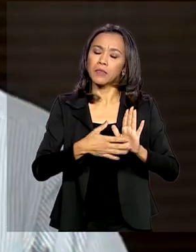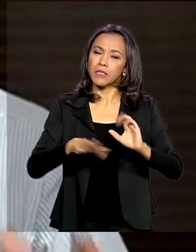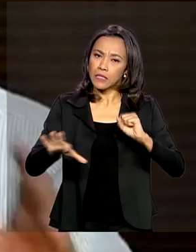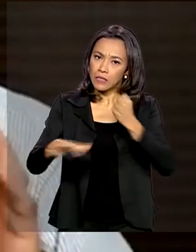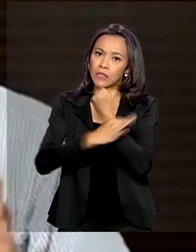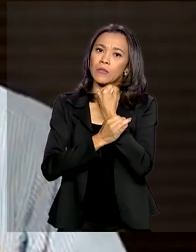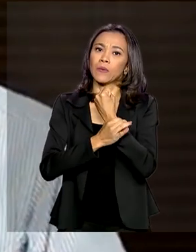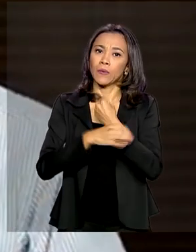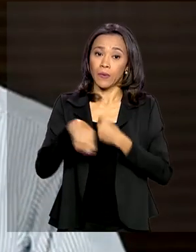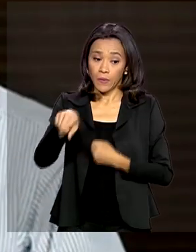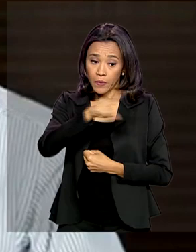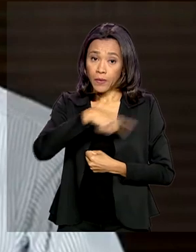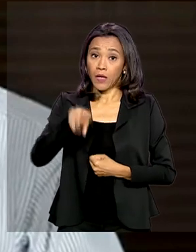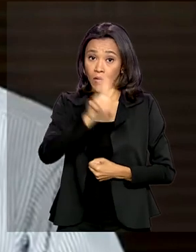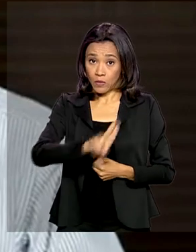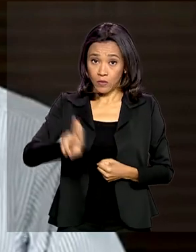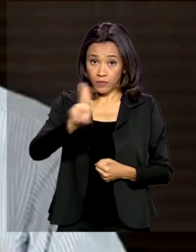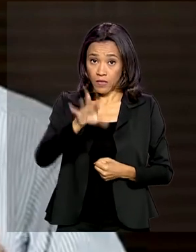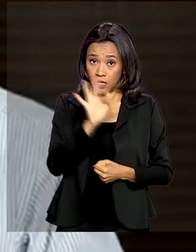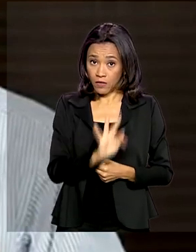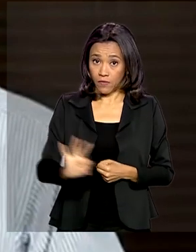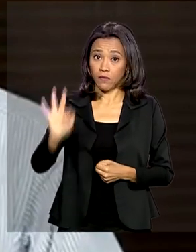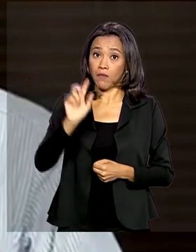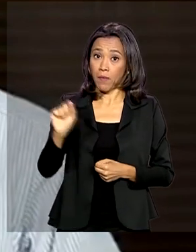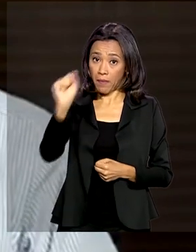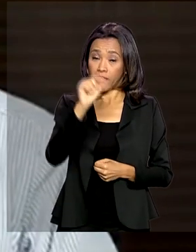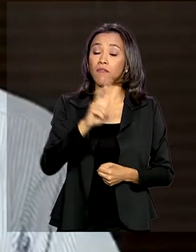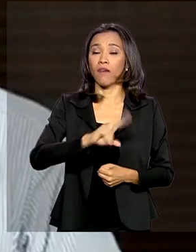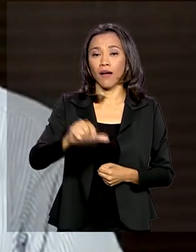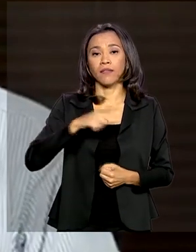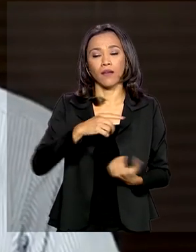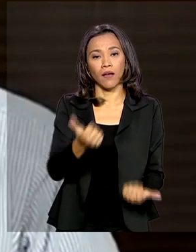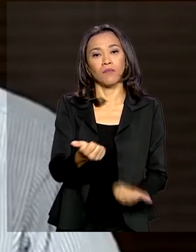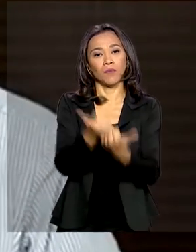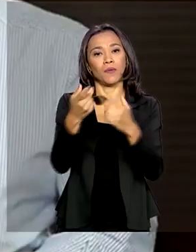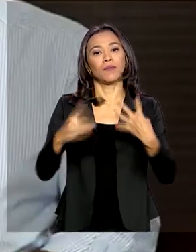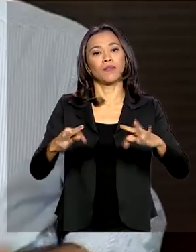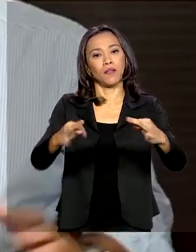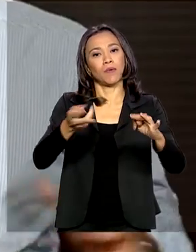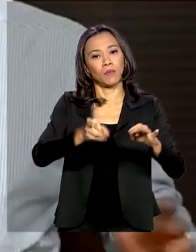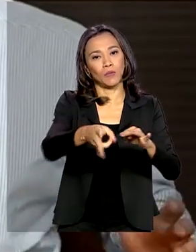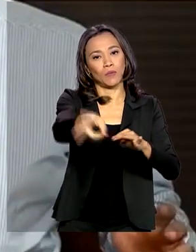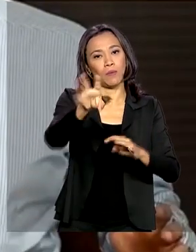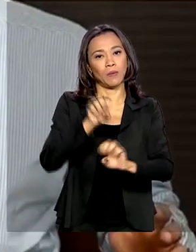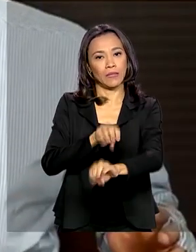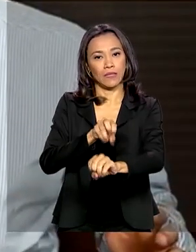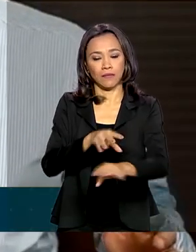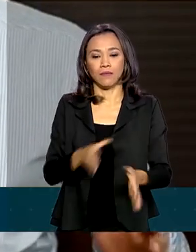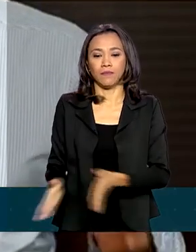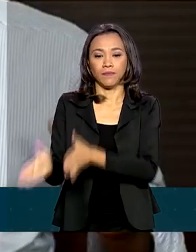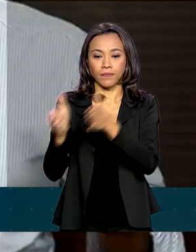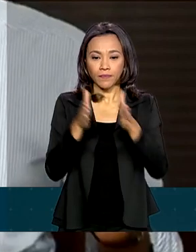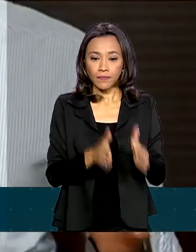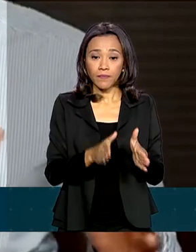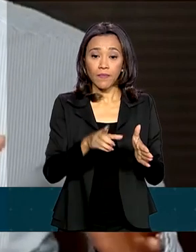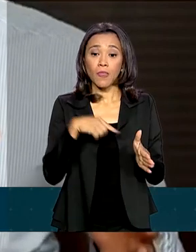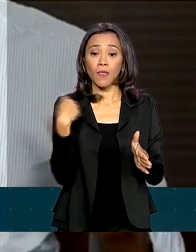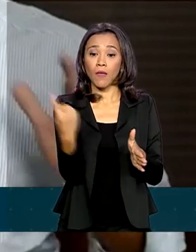instituições terão recursos técnicos para viabilizar o ensino à distância. Estamos disponibilizando,